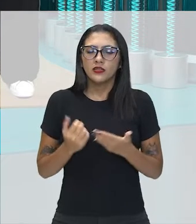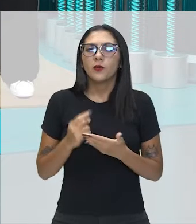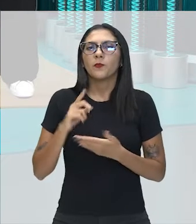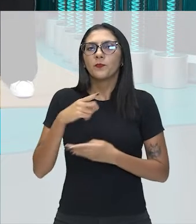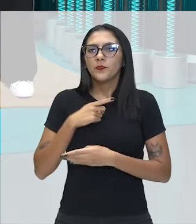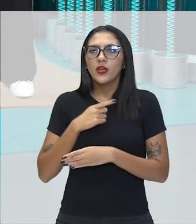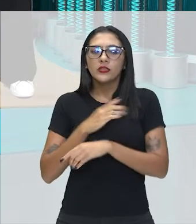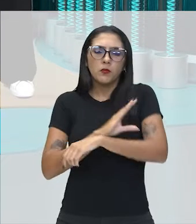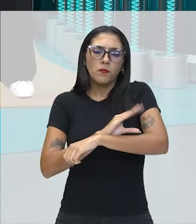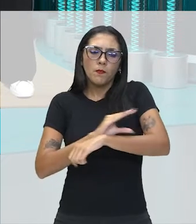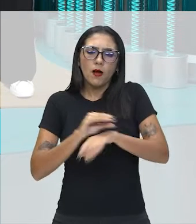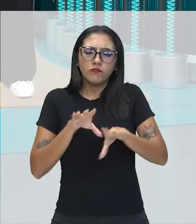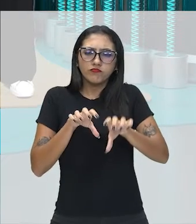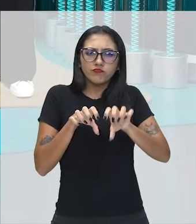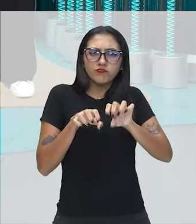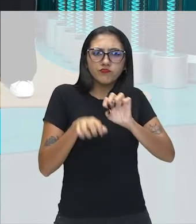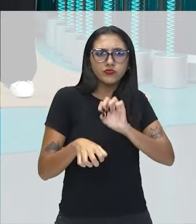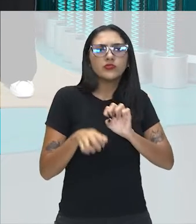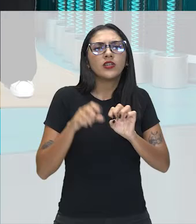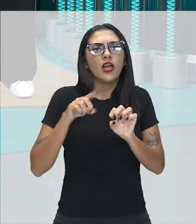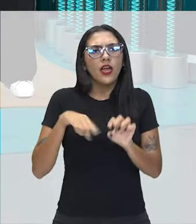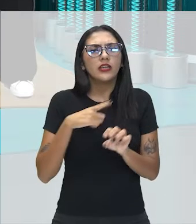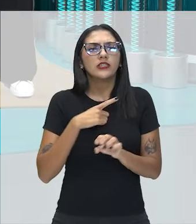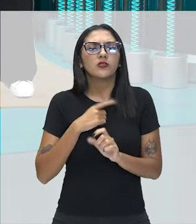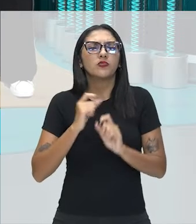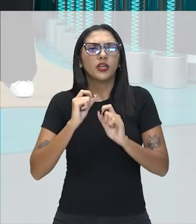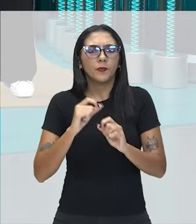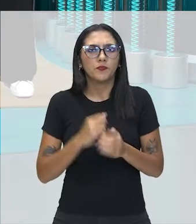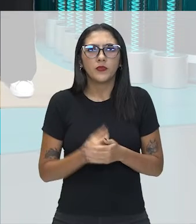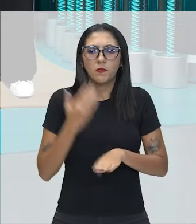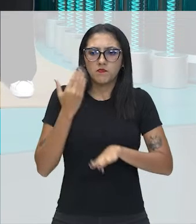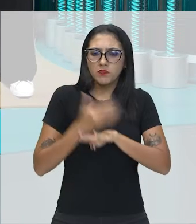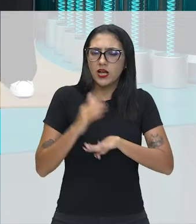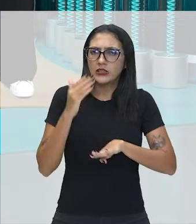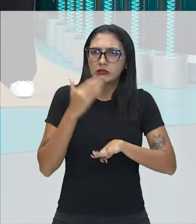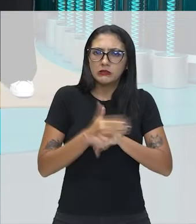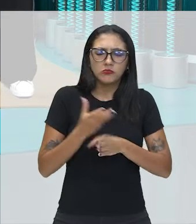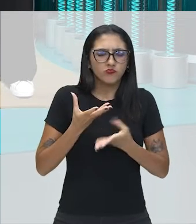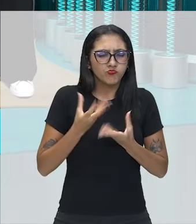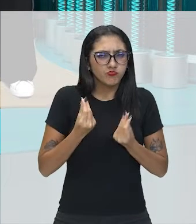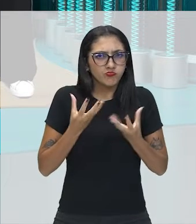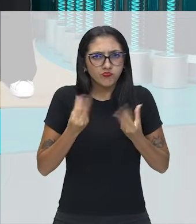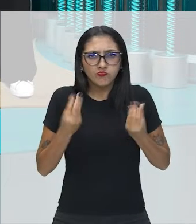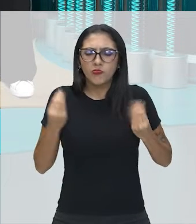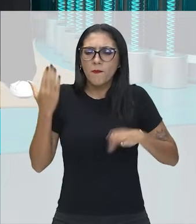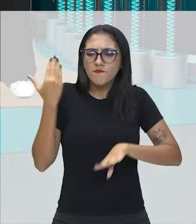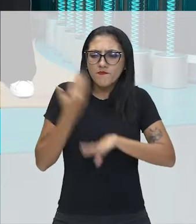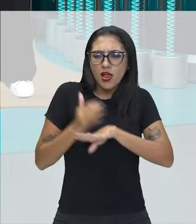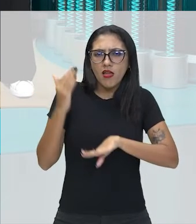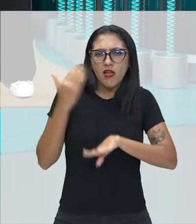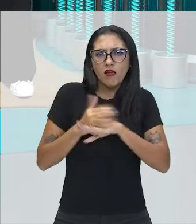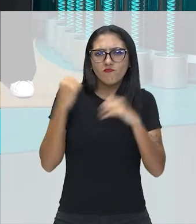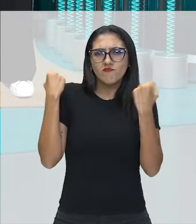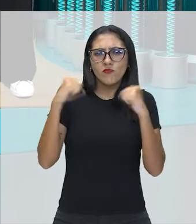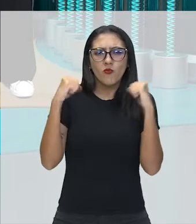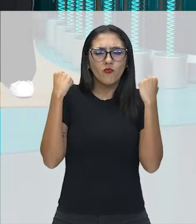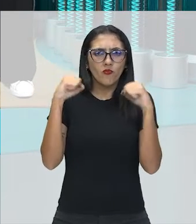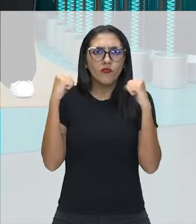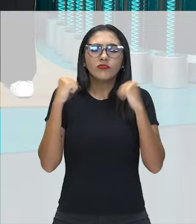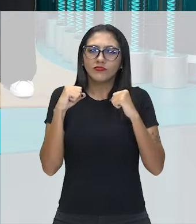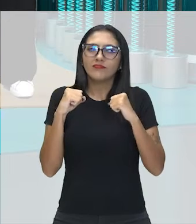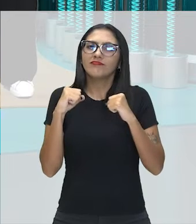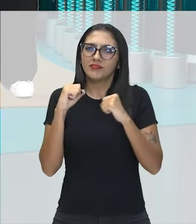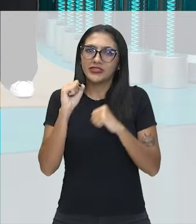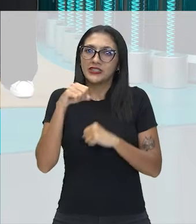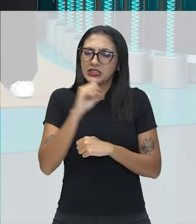ser causada pelo excesso de exercício físico. Sim, excesso de exercício físico pode causar